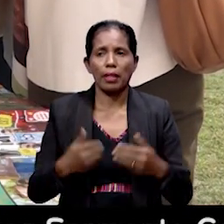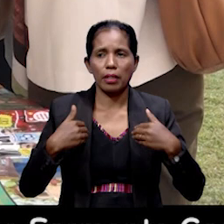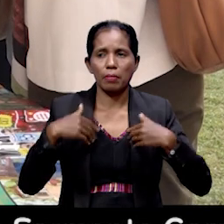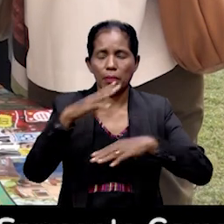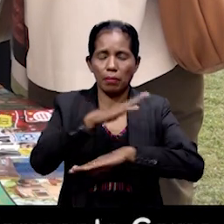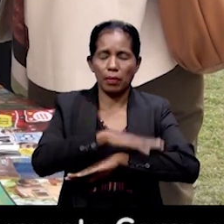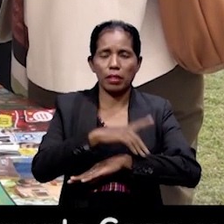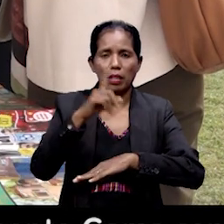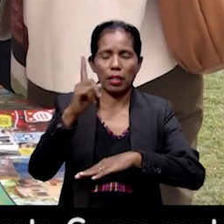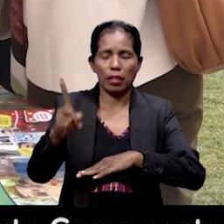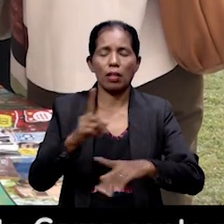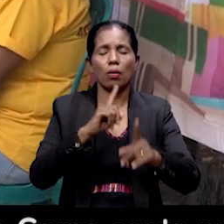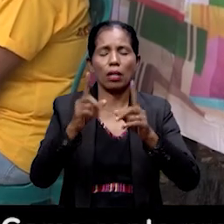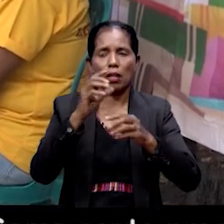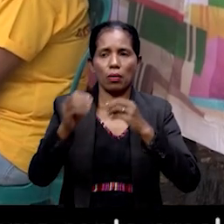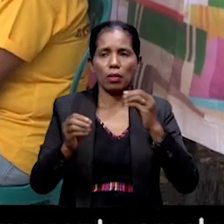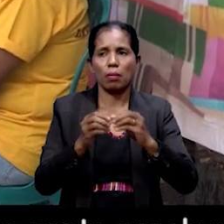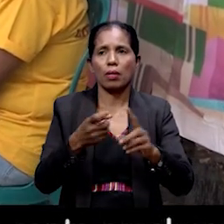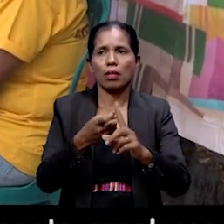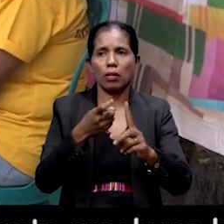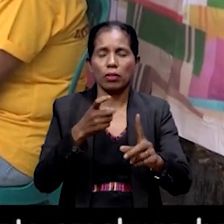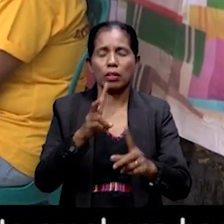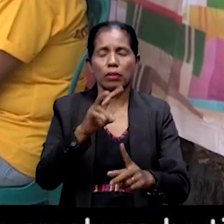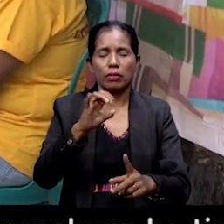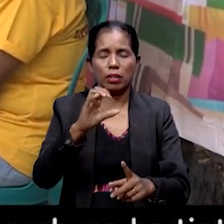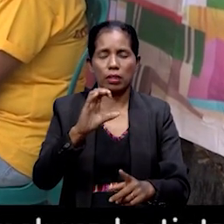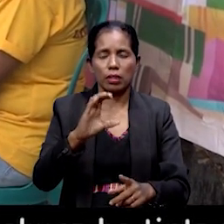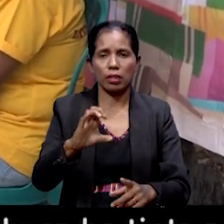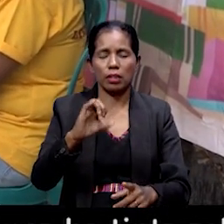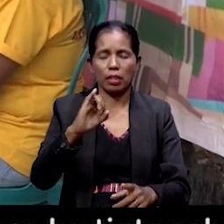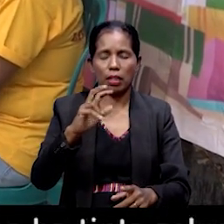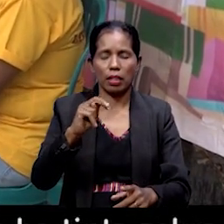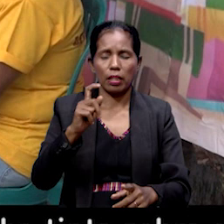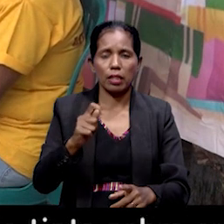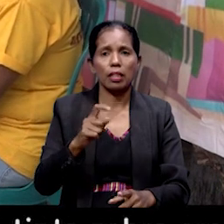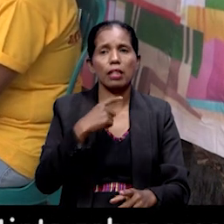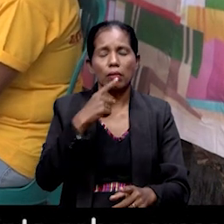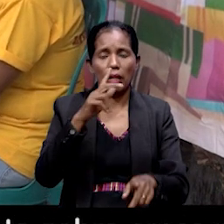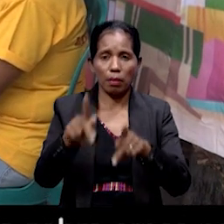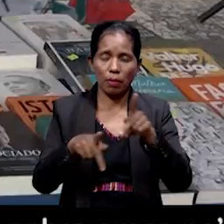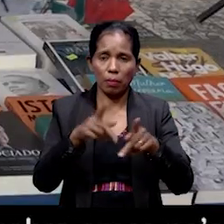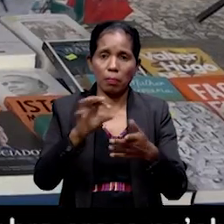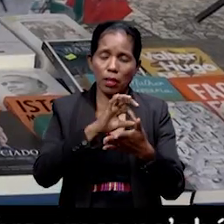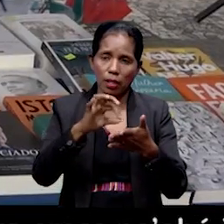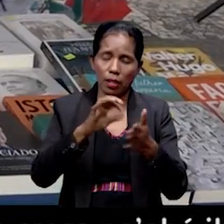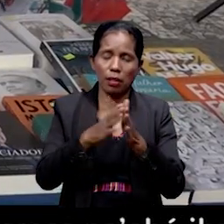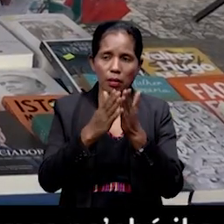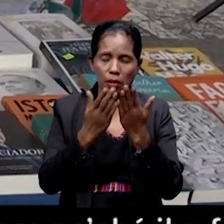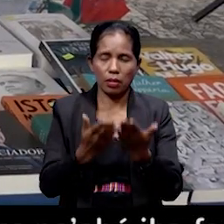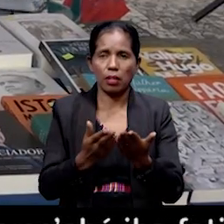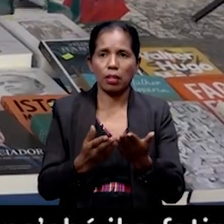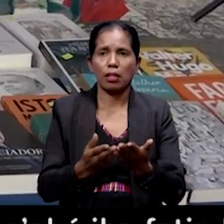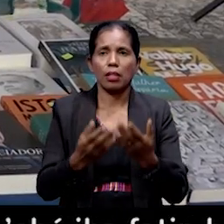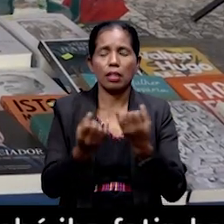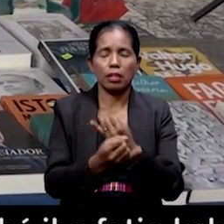hol livro poesia com a baluta husi Vicente Paulino, Nuno Tailoro no Arrique Pinheiro, o texto Resistência